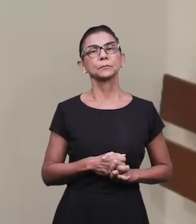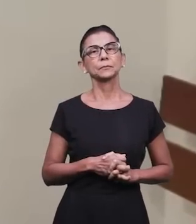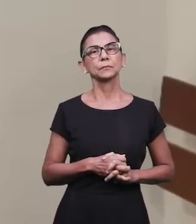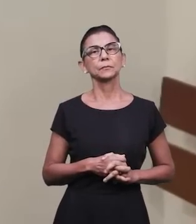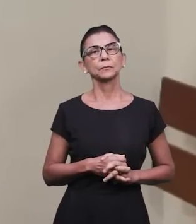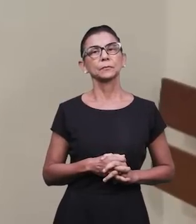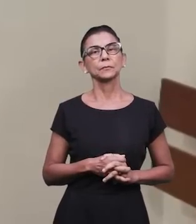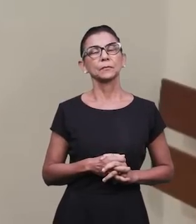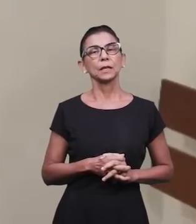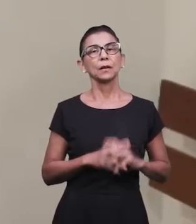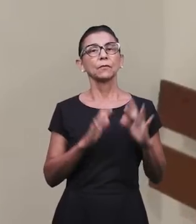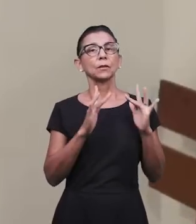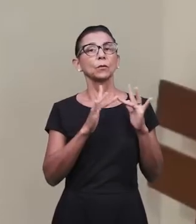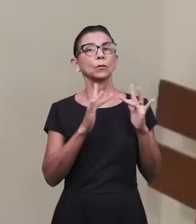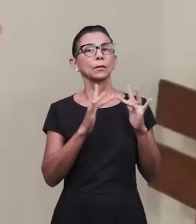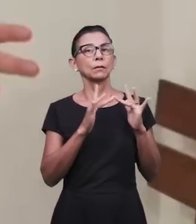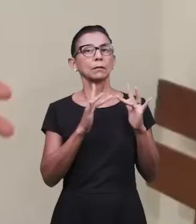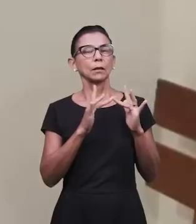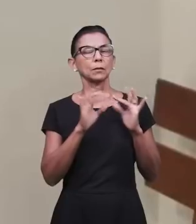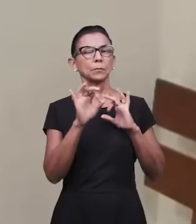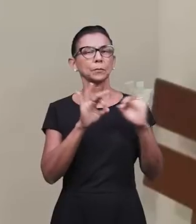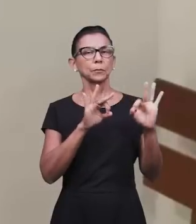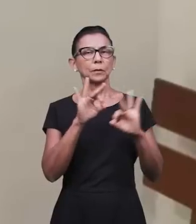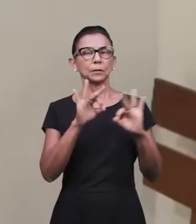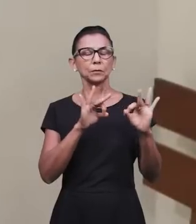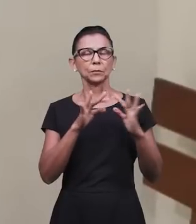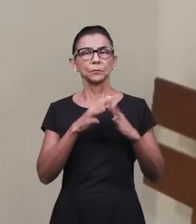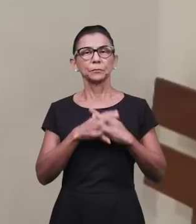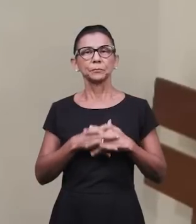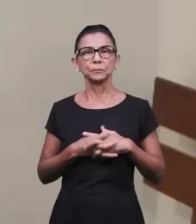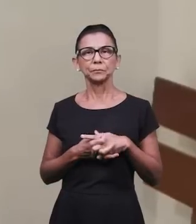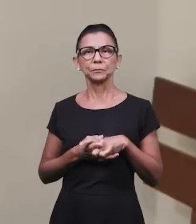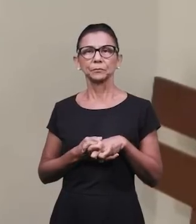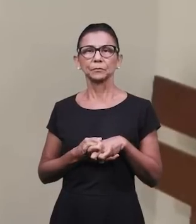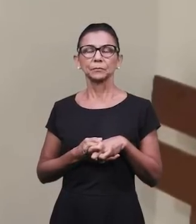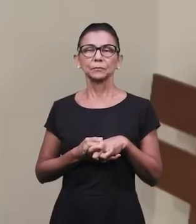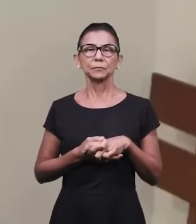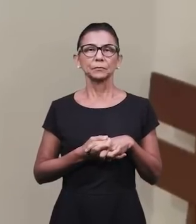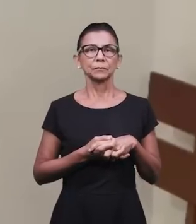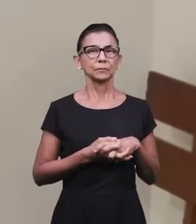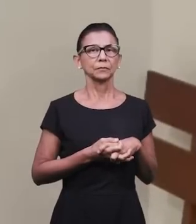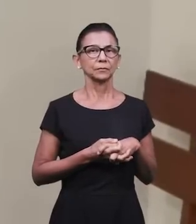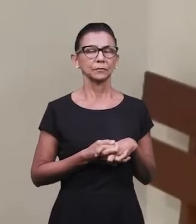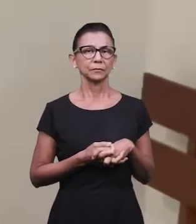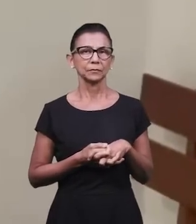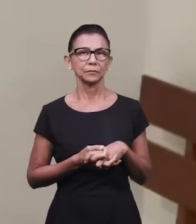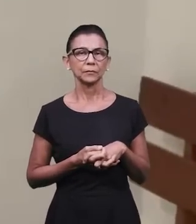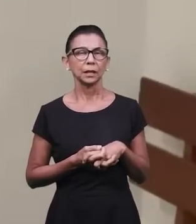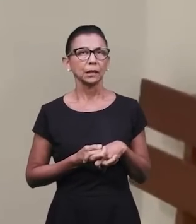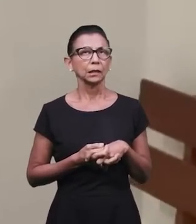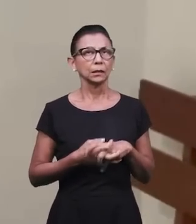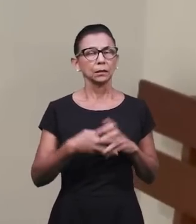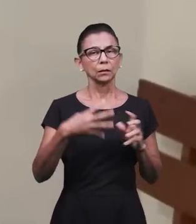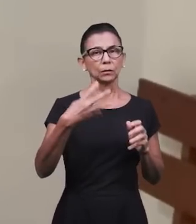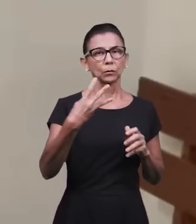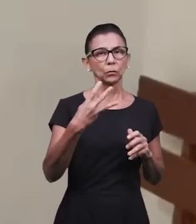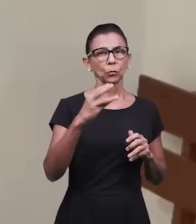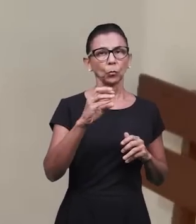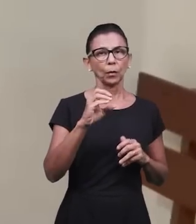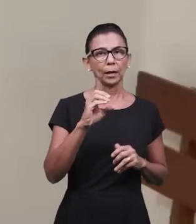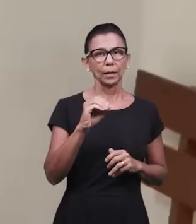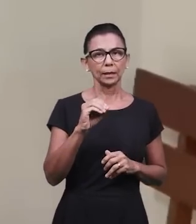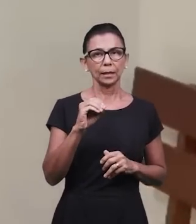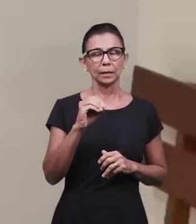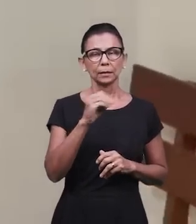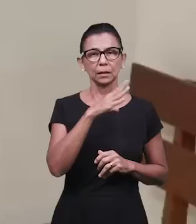igreja. E o Senhor abriu as portas assim, de uma maneira maravilhosa. As crianças, mais de 40 crianças e